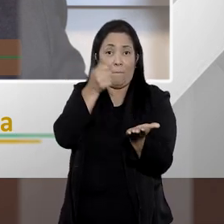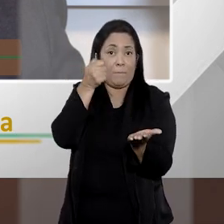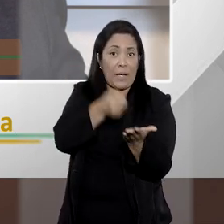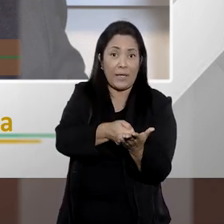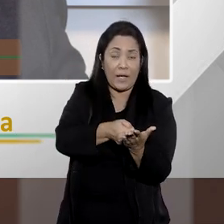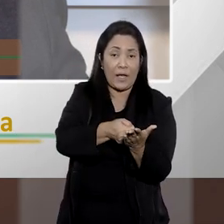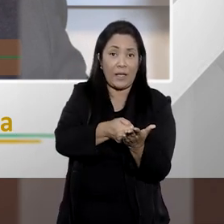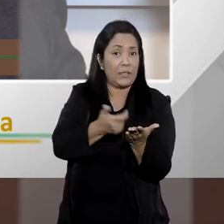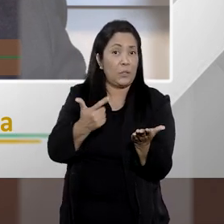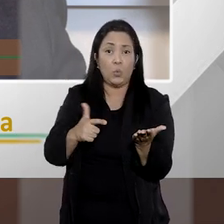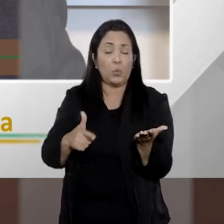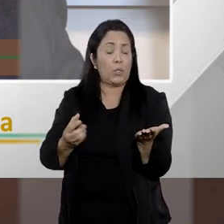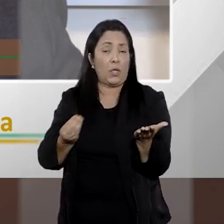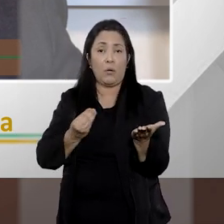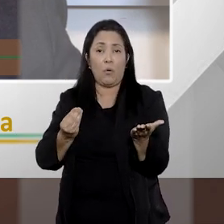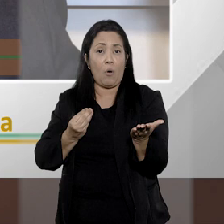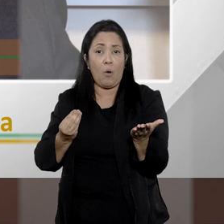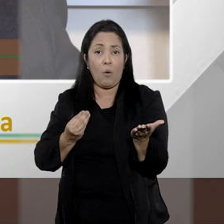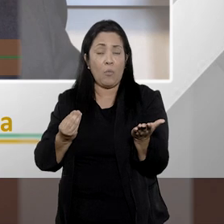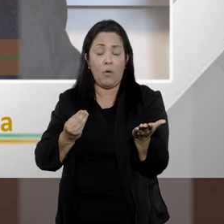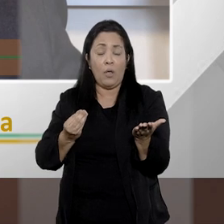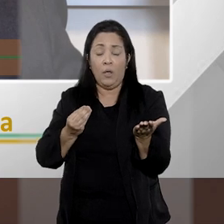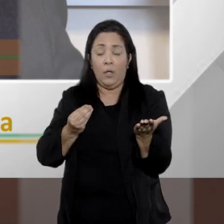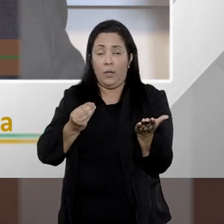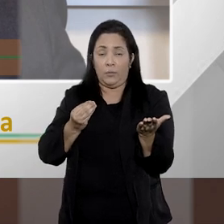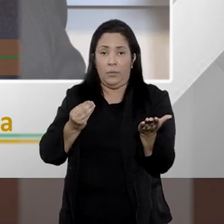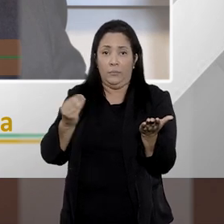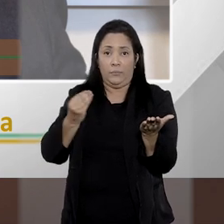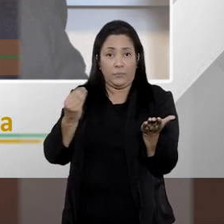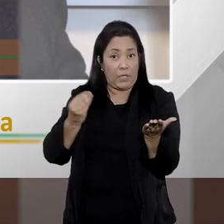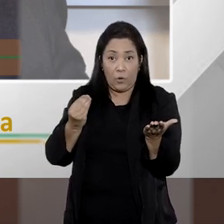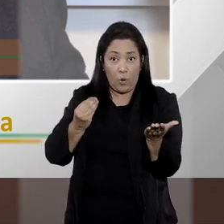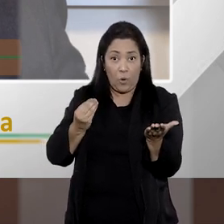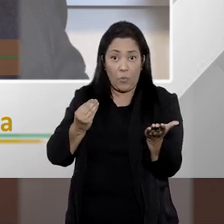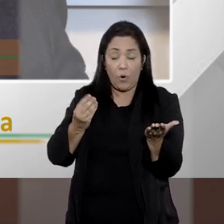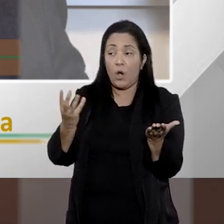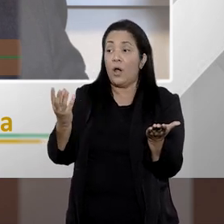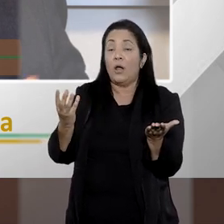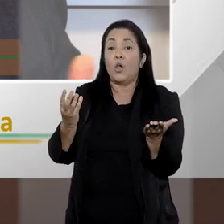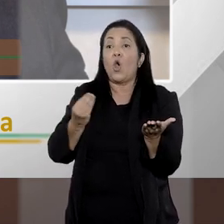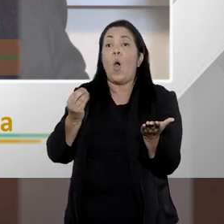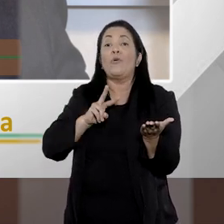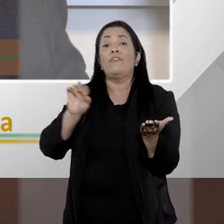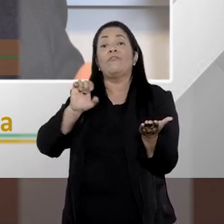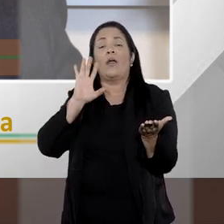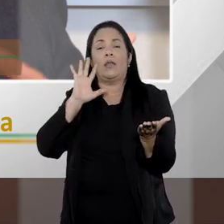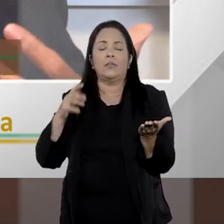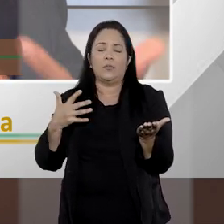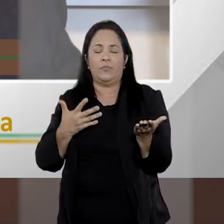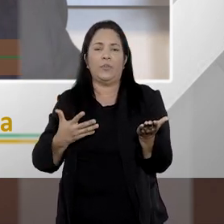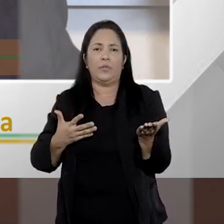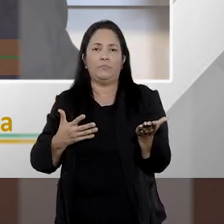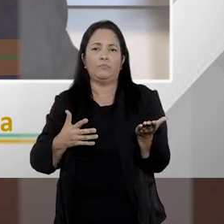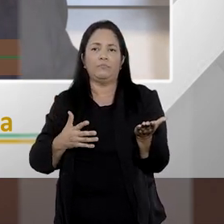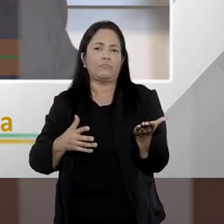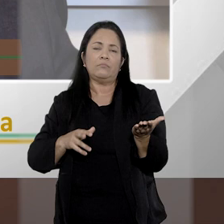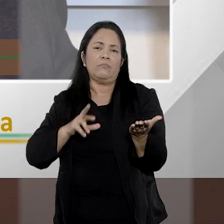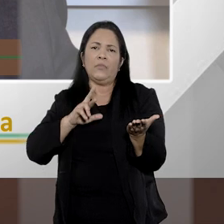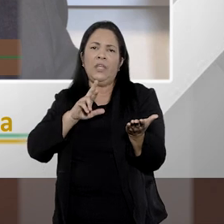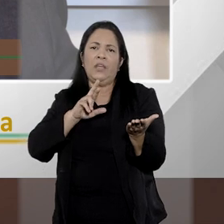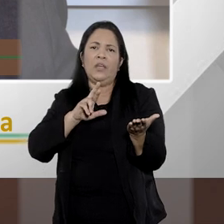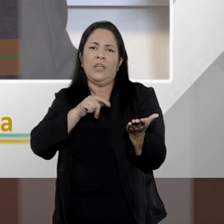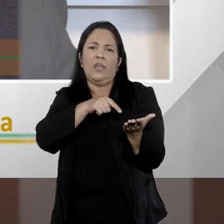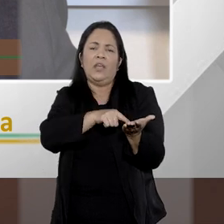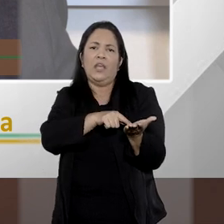hipossuficiência financeira, a ausência de recolhimento desse valor ao erário não seria um fator obstativo, um fator